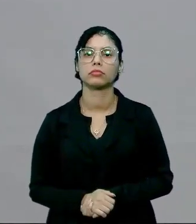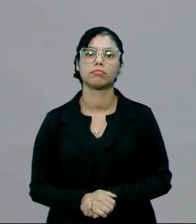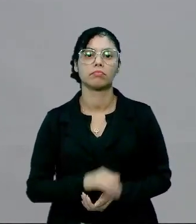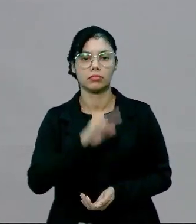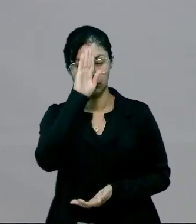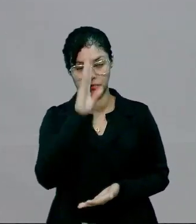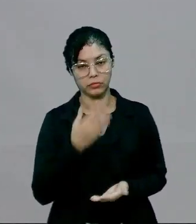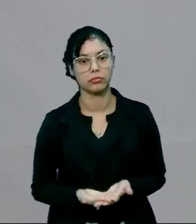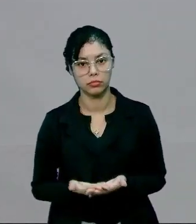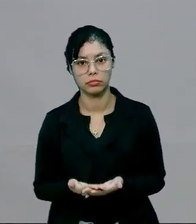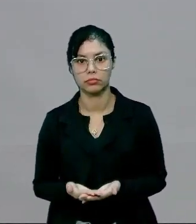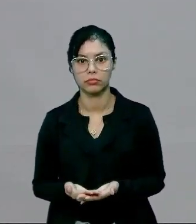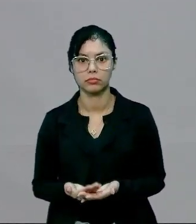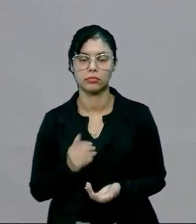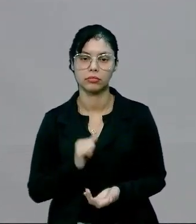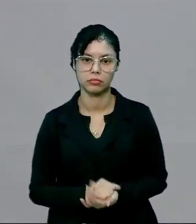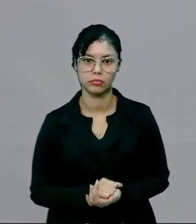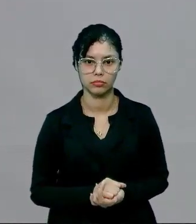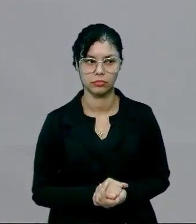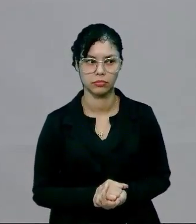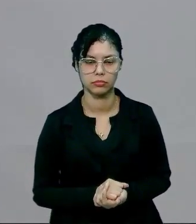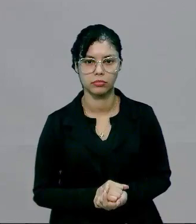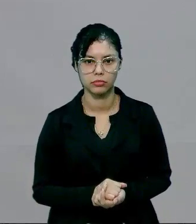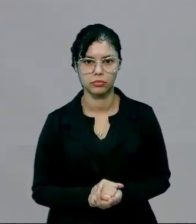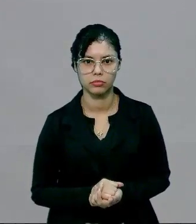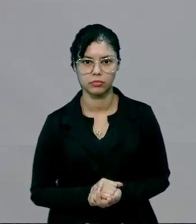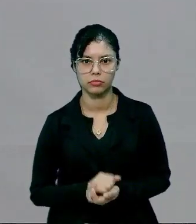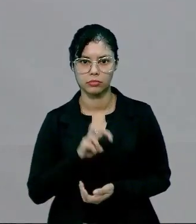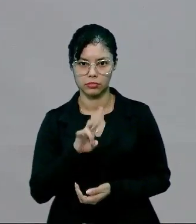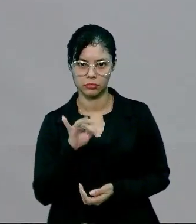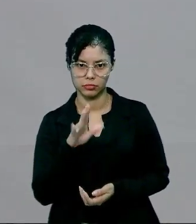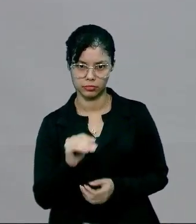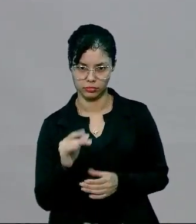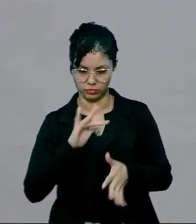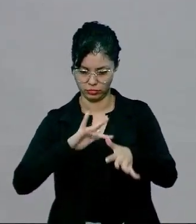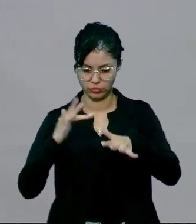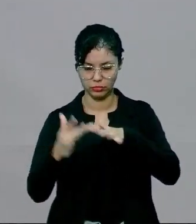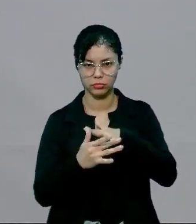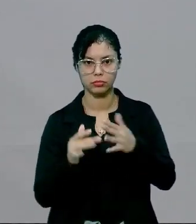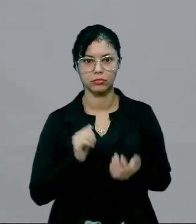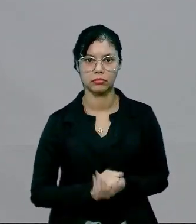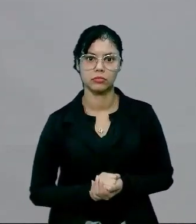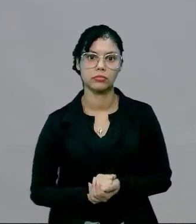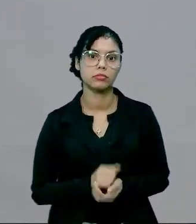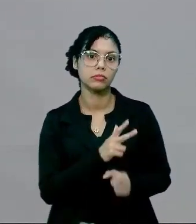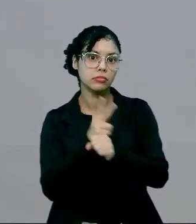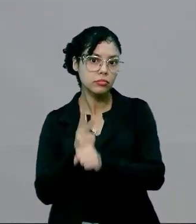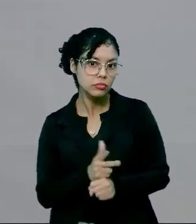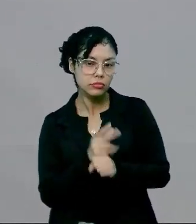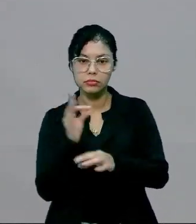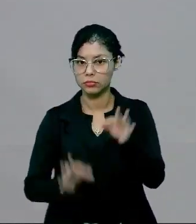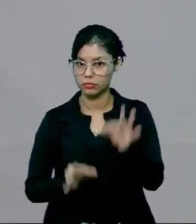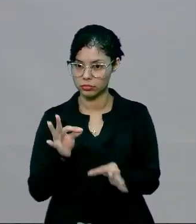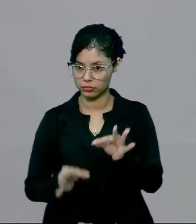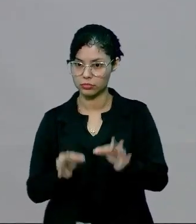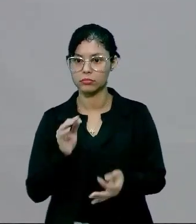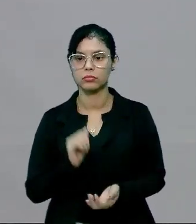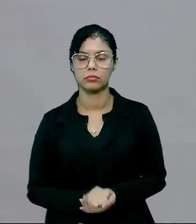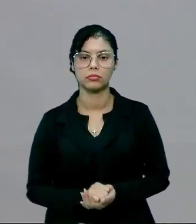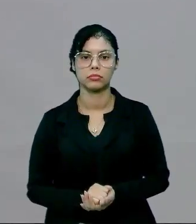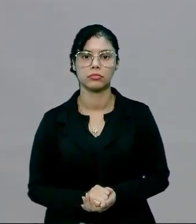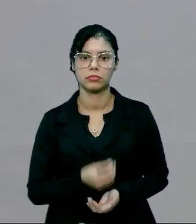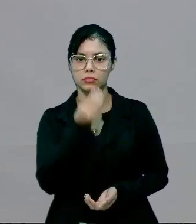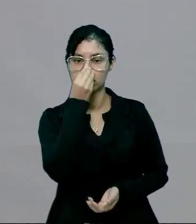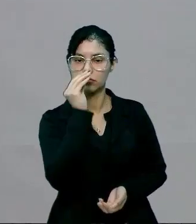que pareça, recentemente foi veiculado nas redes sociais aí um vídeo de um juiz que